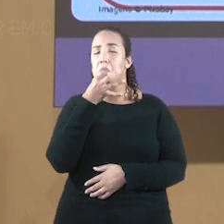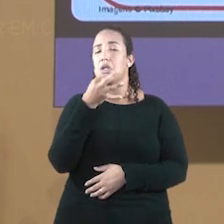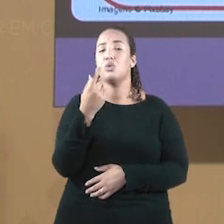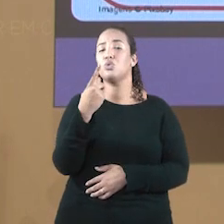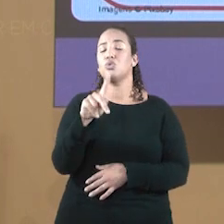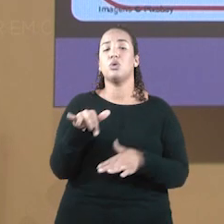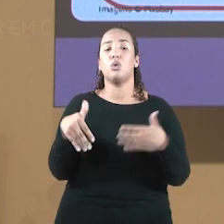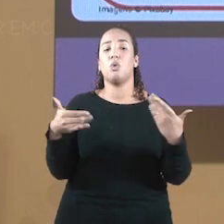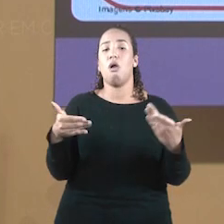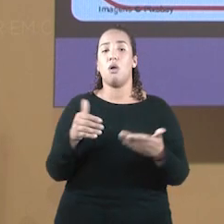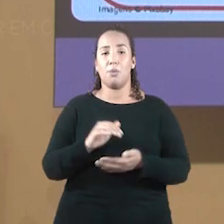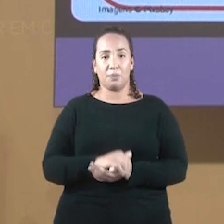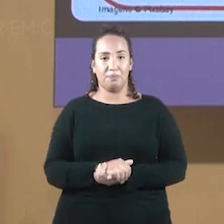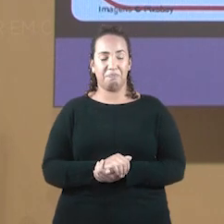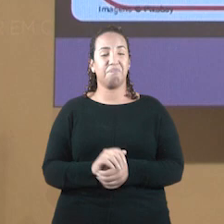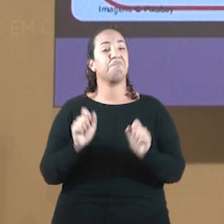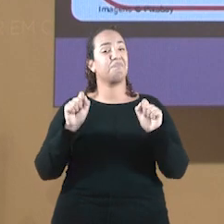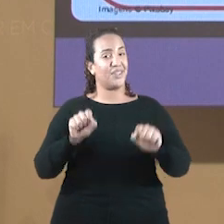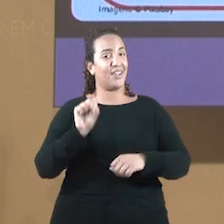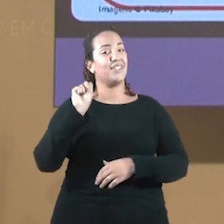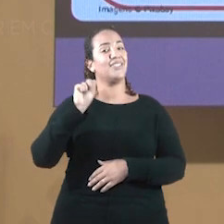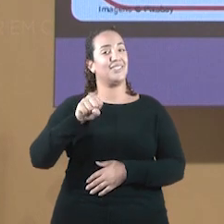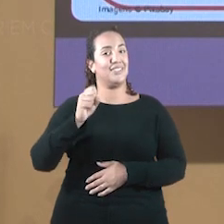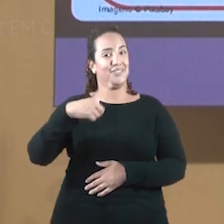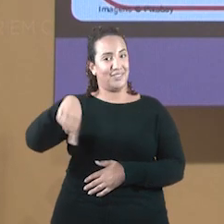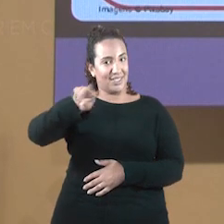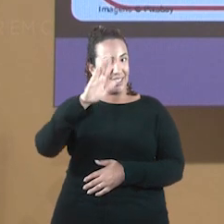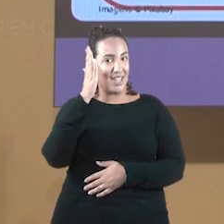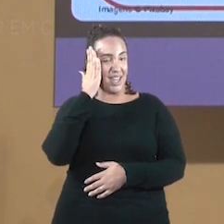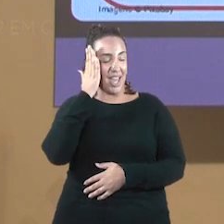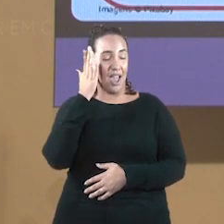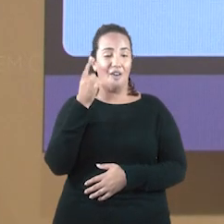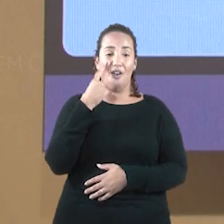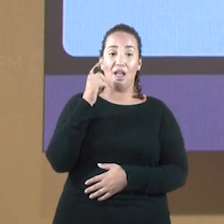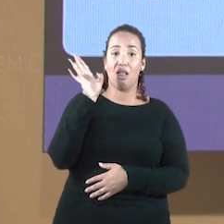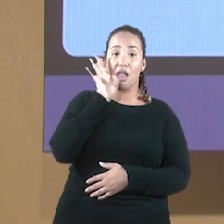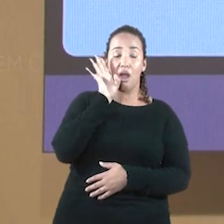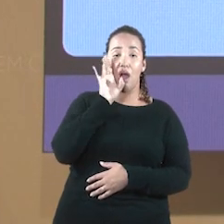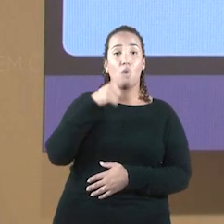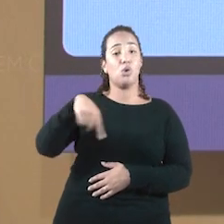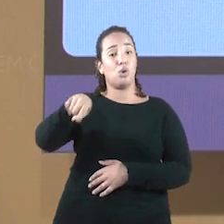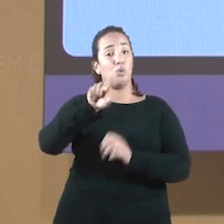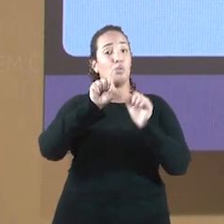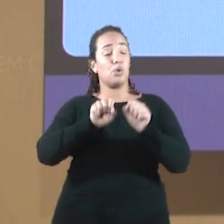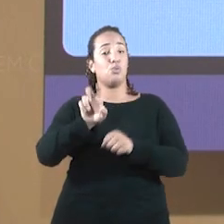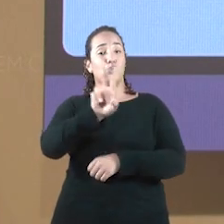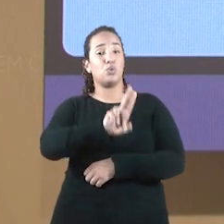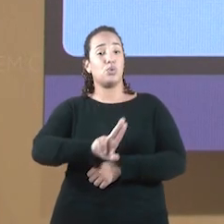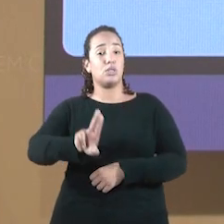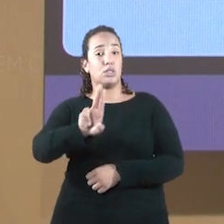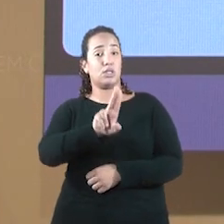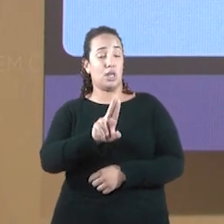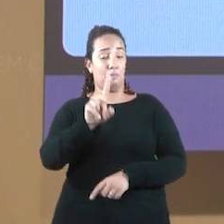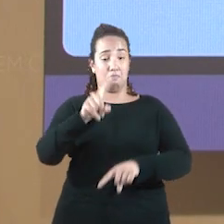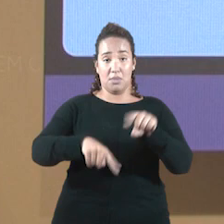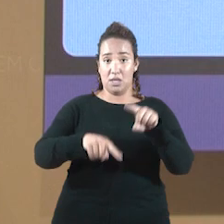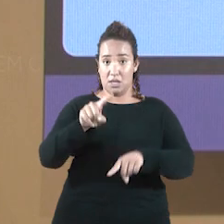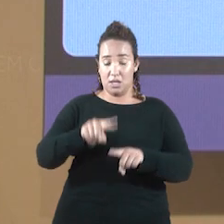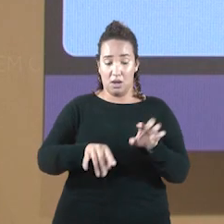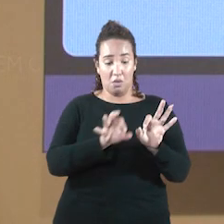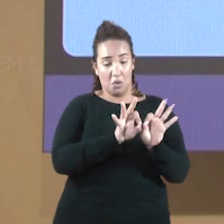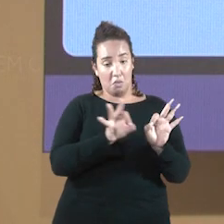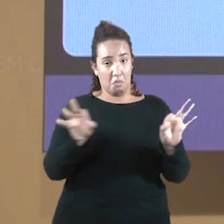acha? Podemos sim, sabia disso? Veja que legal! Podemos usar um instrumento de medida que não